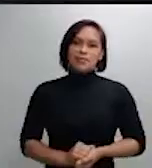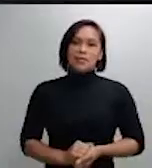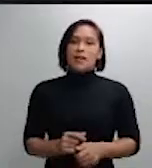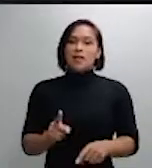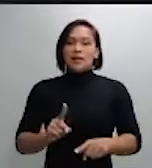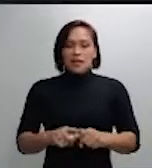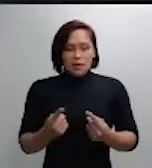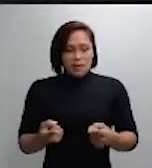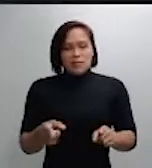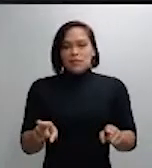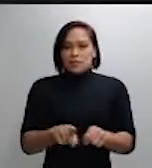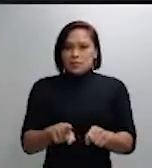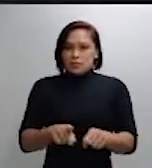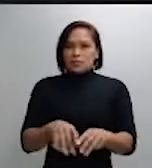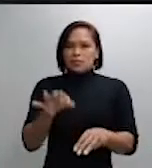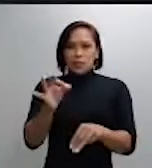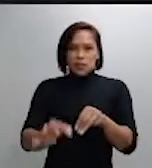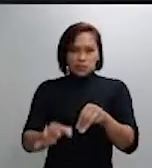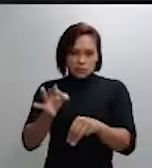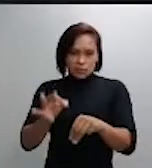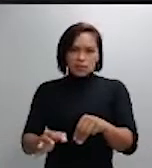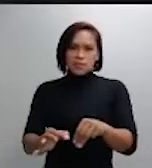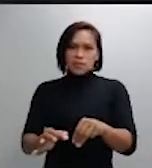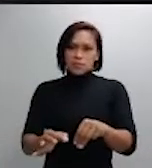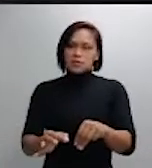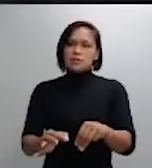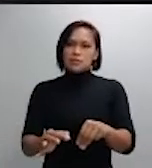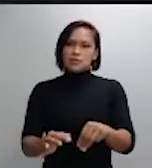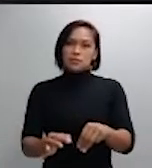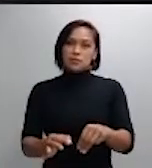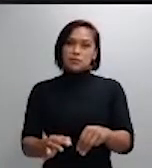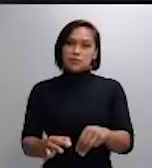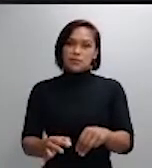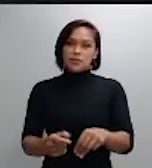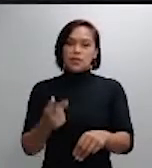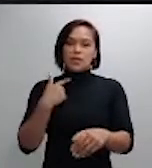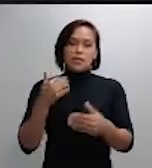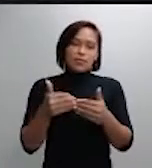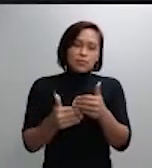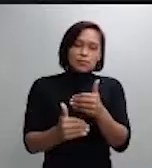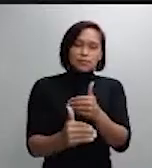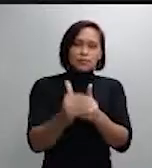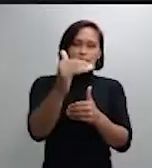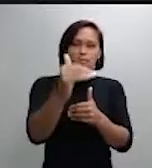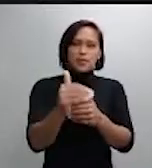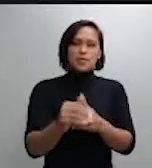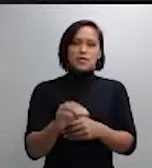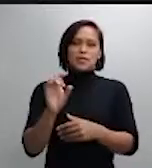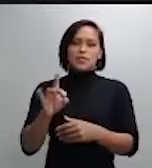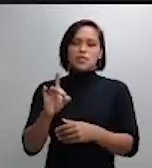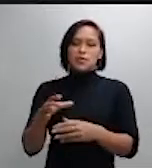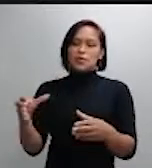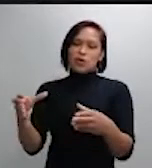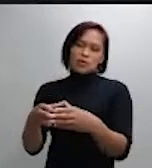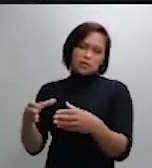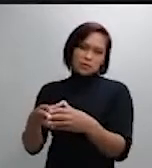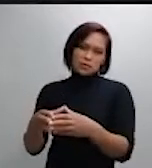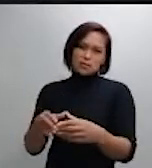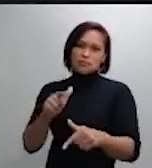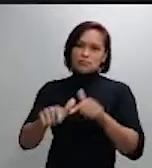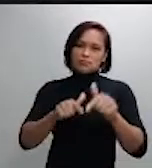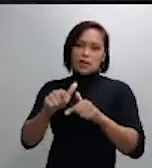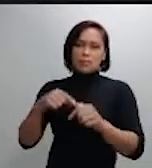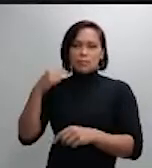excelentíssimos julgadores, e aqui eu vou ultrapassar a questão corporativa dos honorários advocatícios